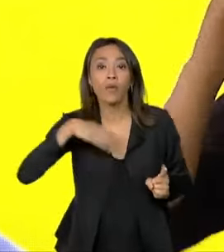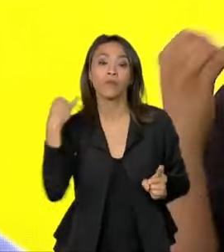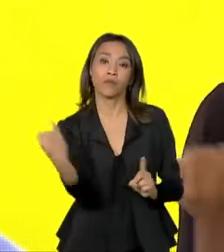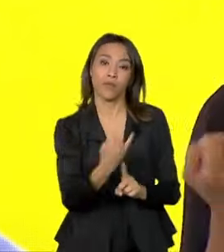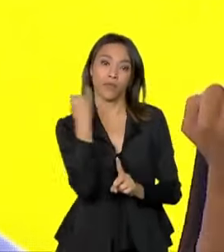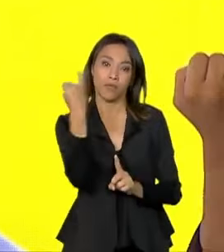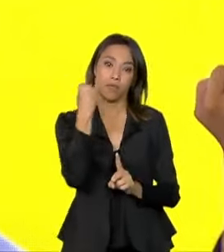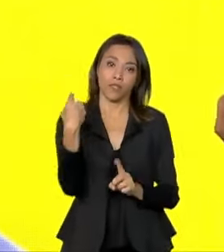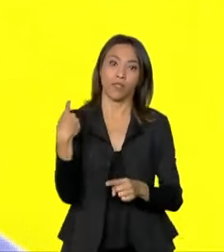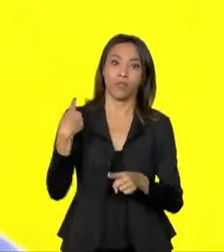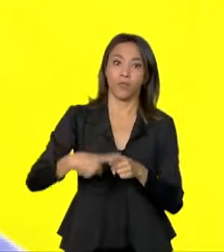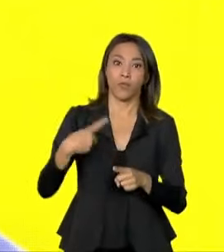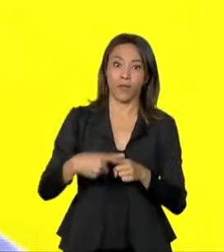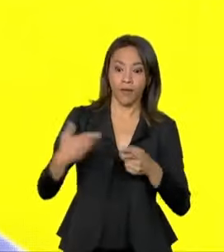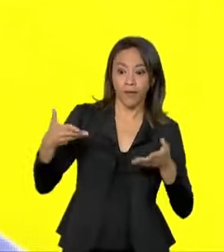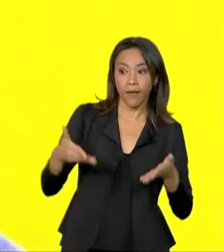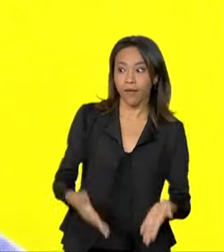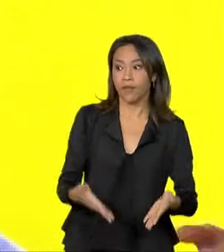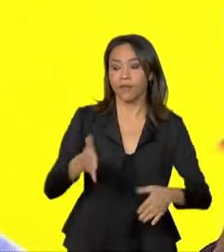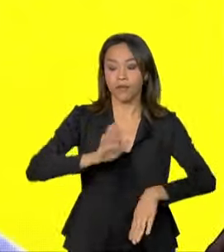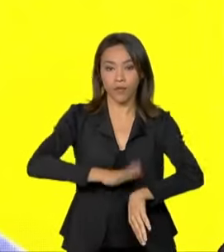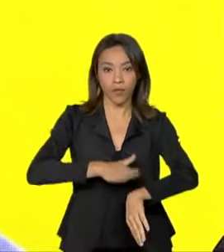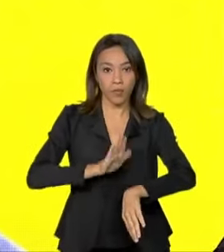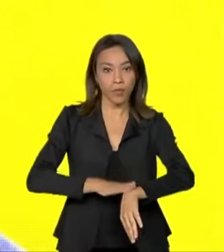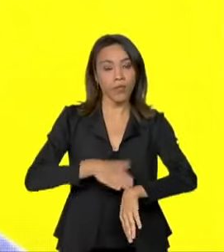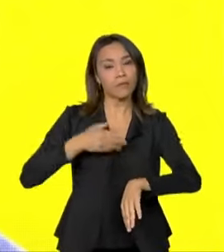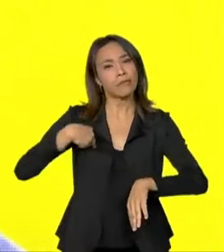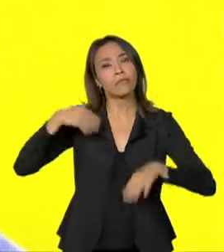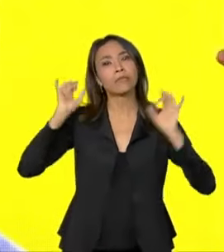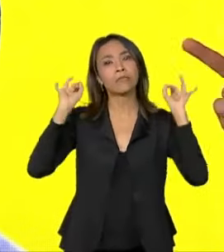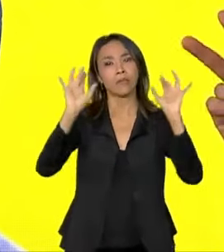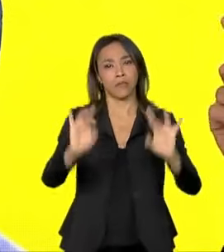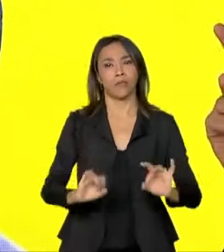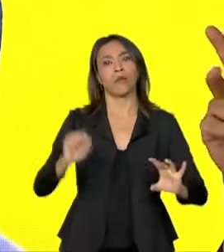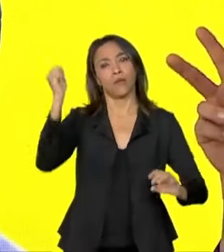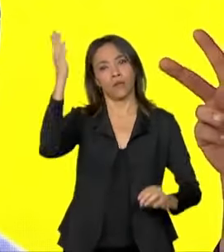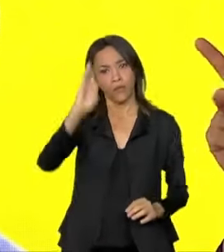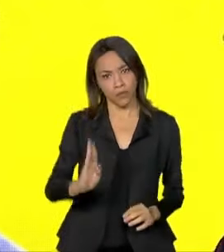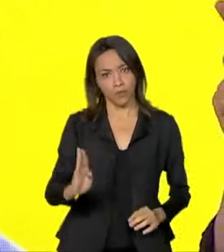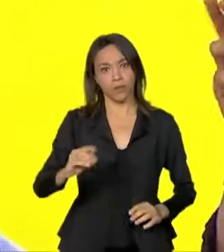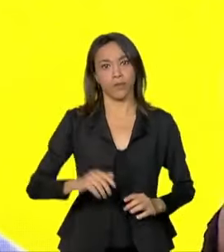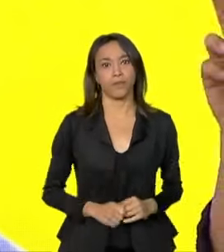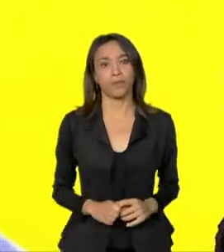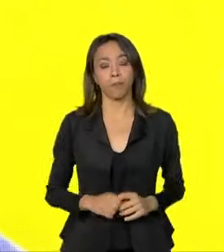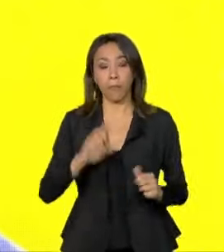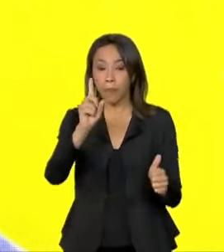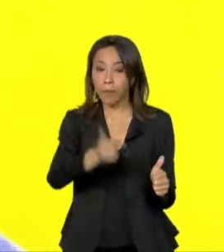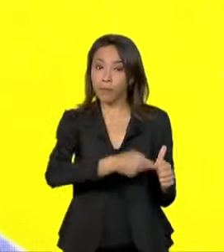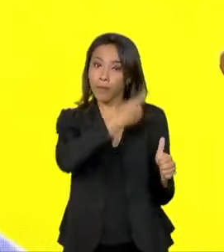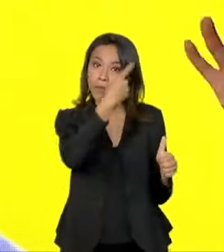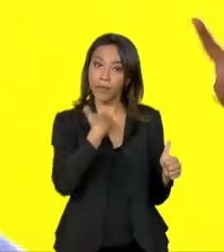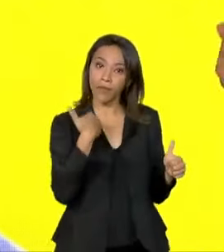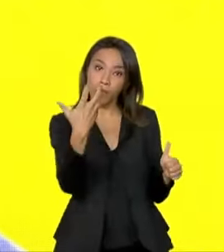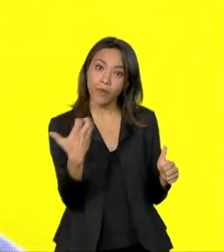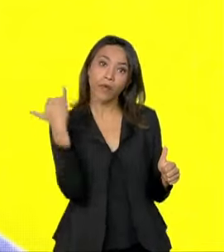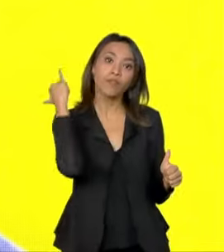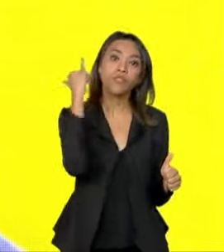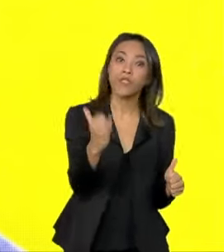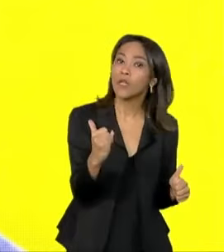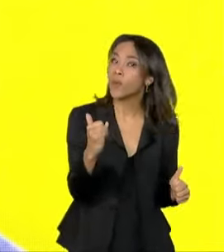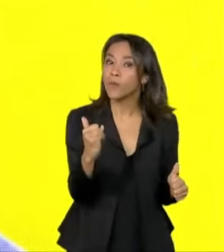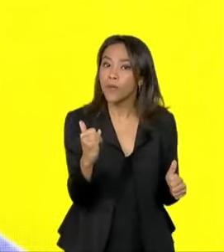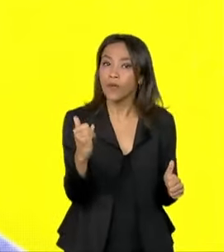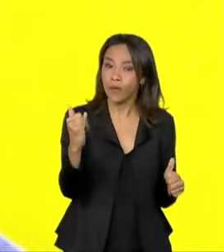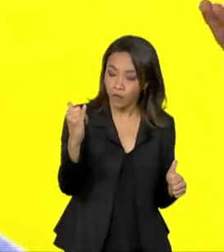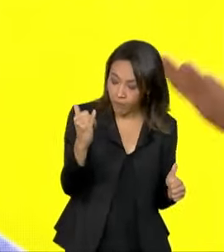porque esse é um momento especial para o Brasil. Primeiro, dizer que Vossa